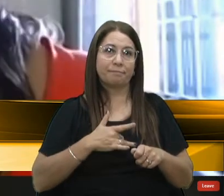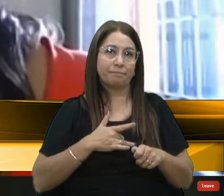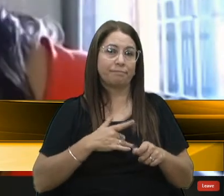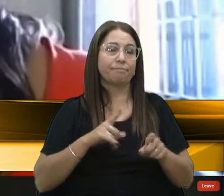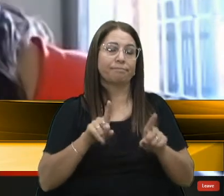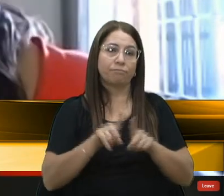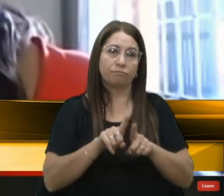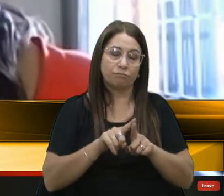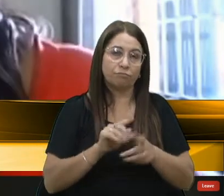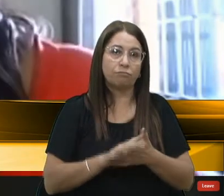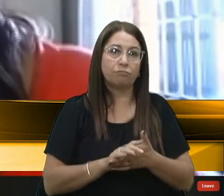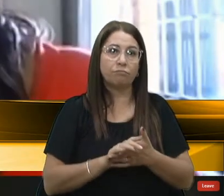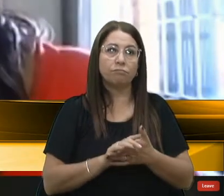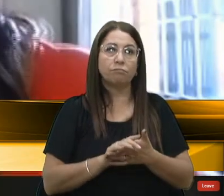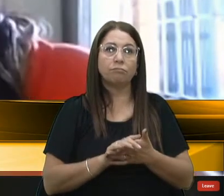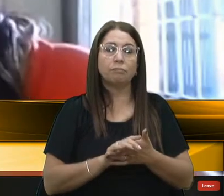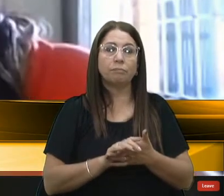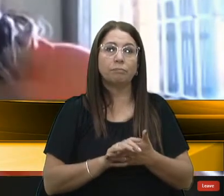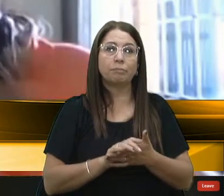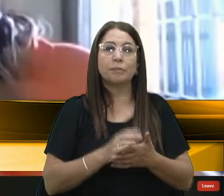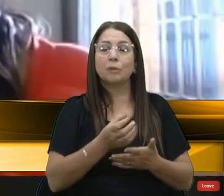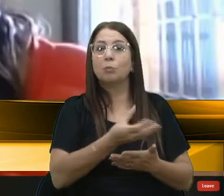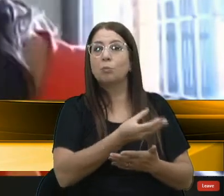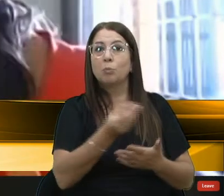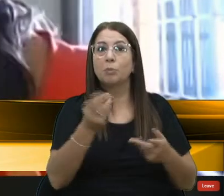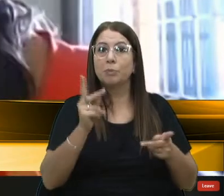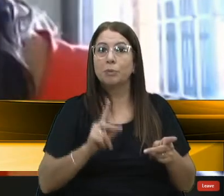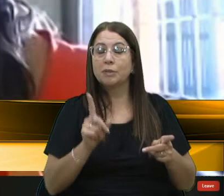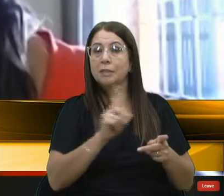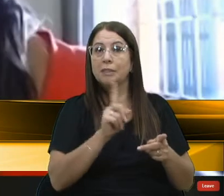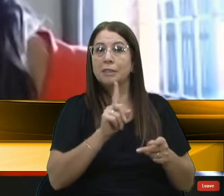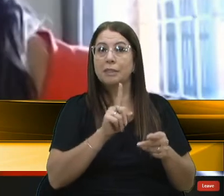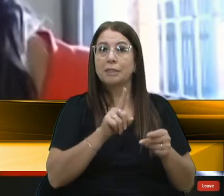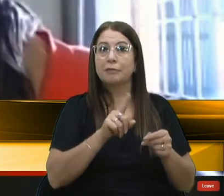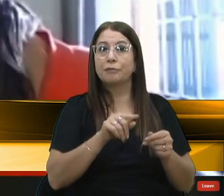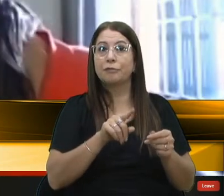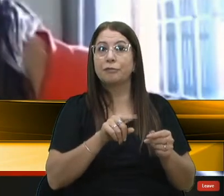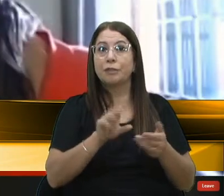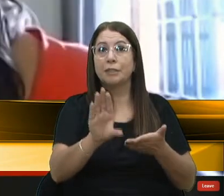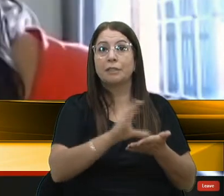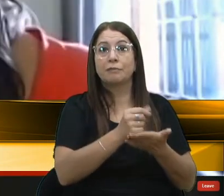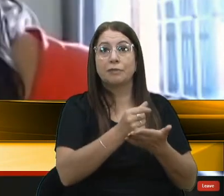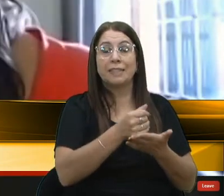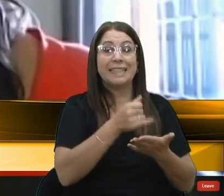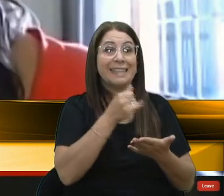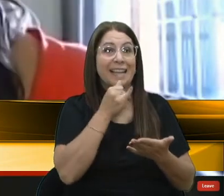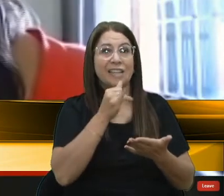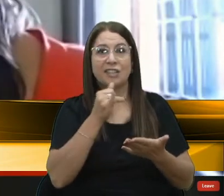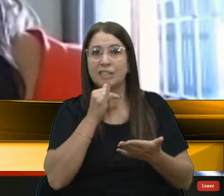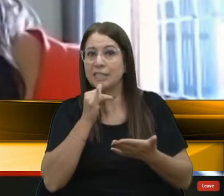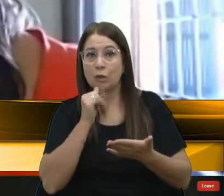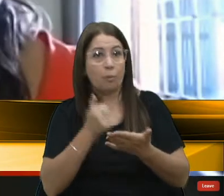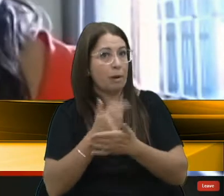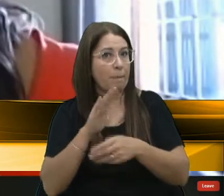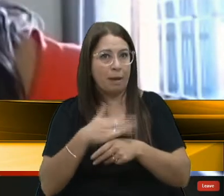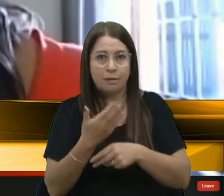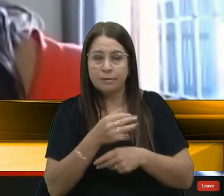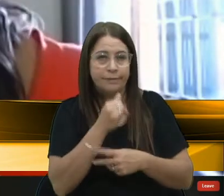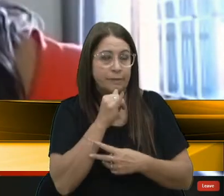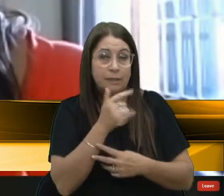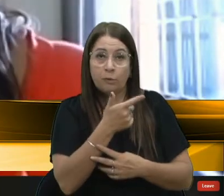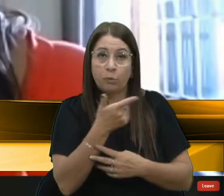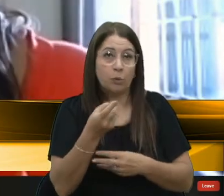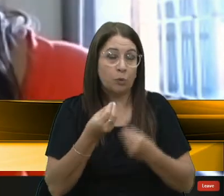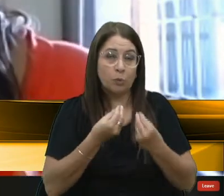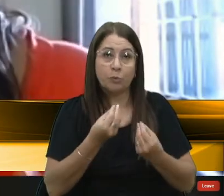também pelo quadro que é colocado, porque não foi investido em testagem, né, nesse período não foi investido em testagem, então a gente não tem